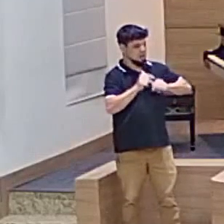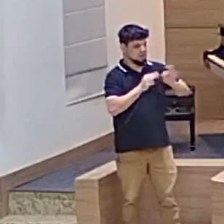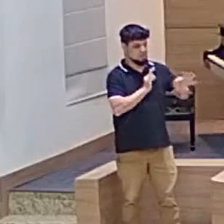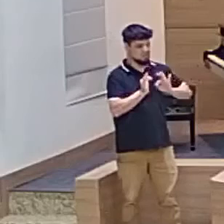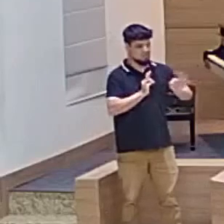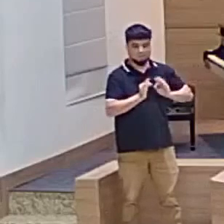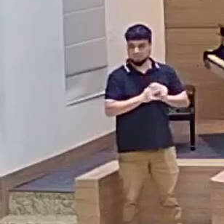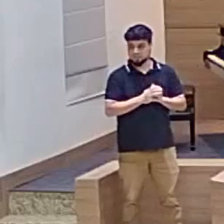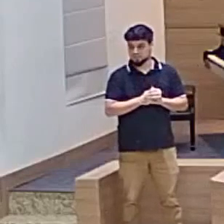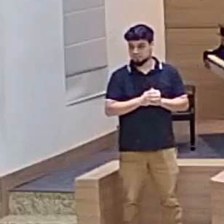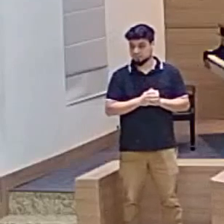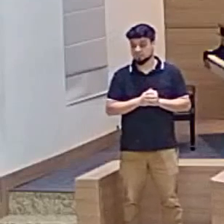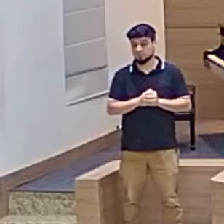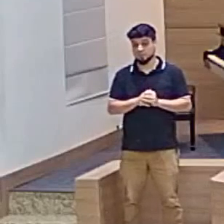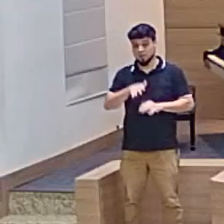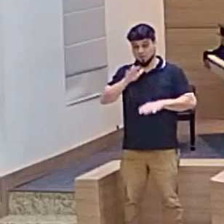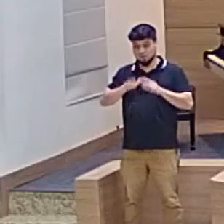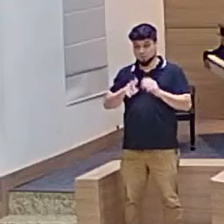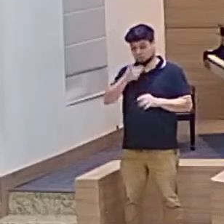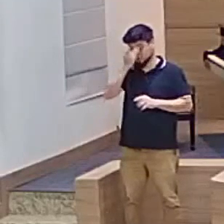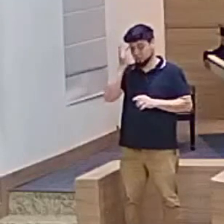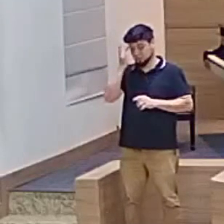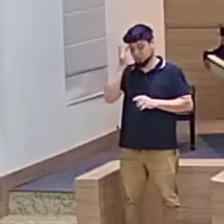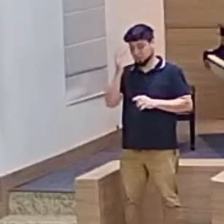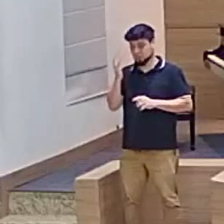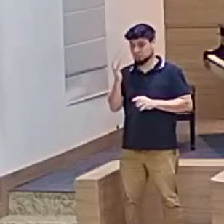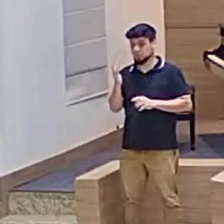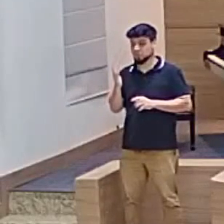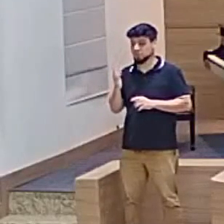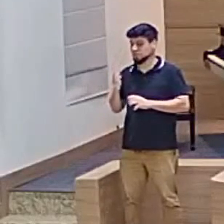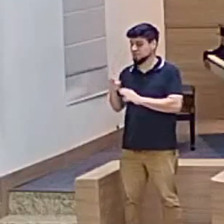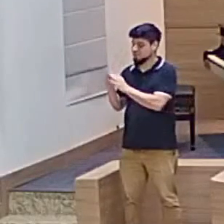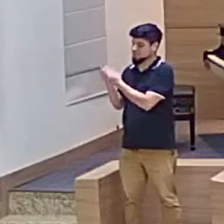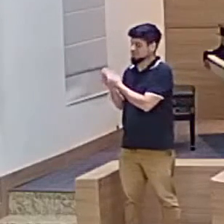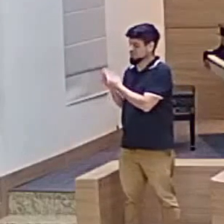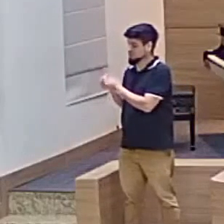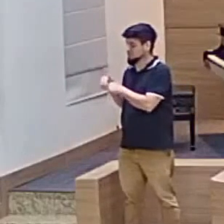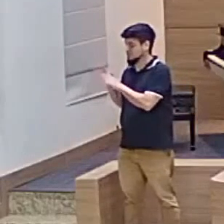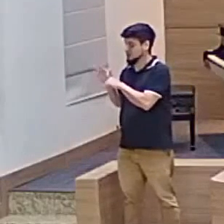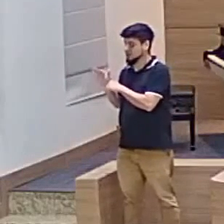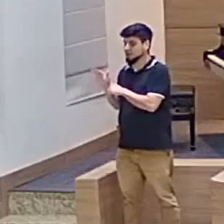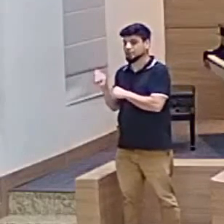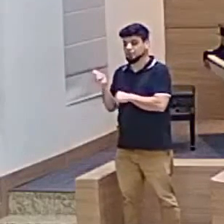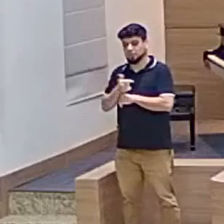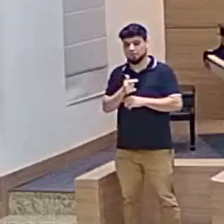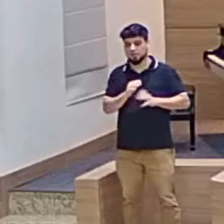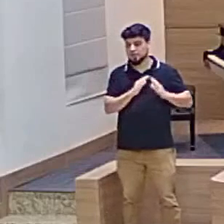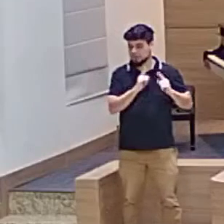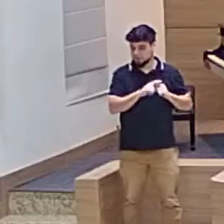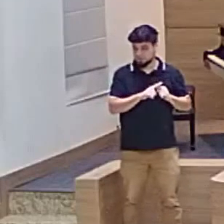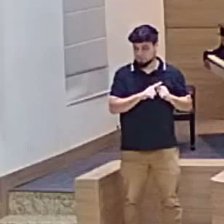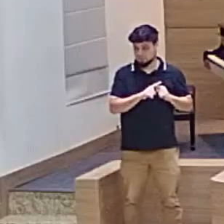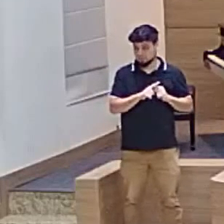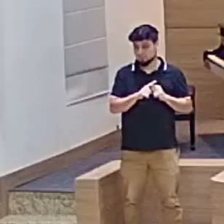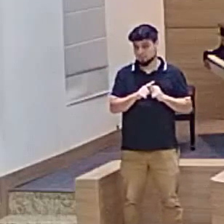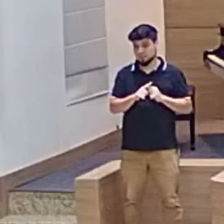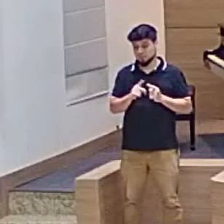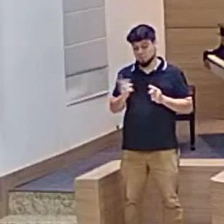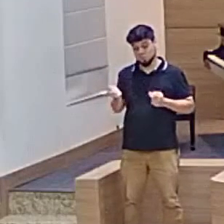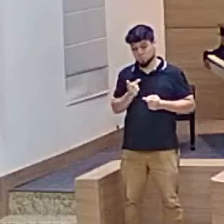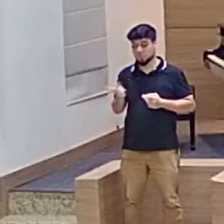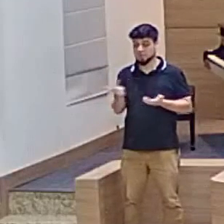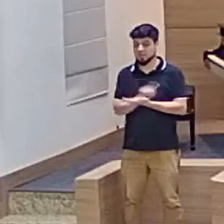dizer que gerencia o trabalho de Deus pela família Os dois estão errados nós vamos ter equilíbrio então meu amado de minha amada